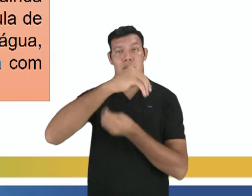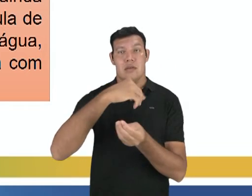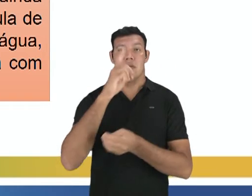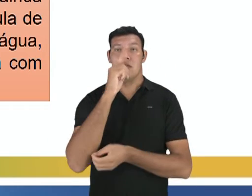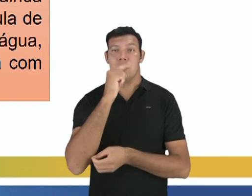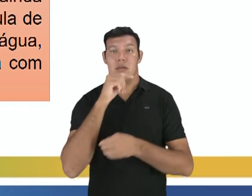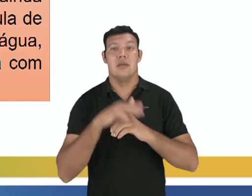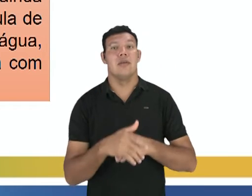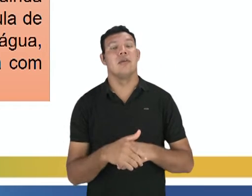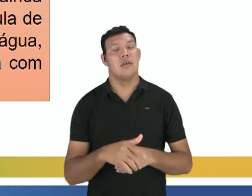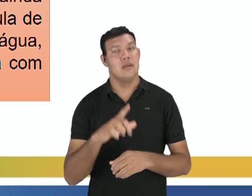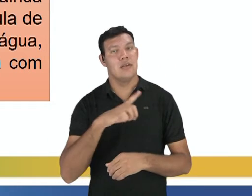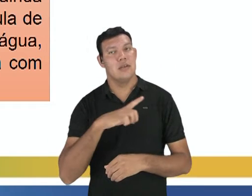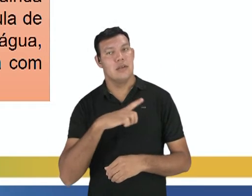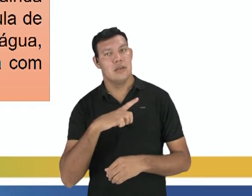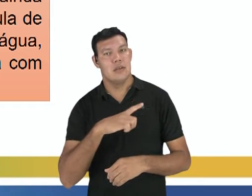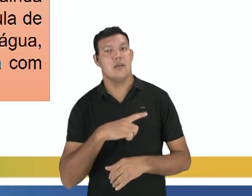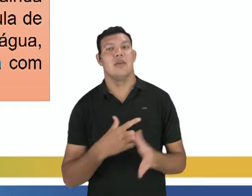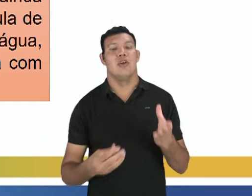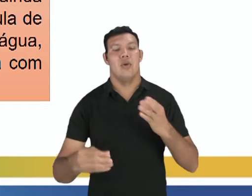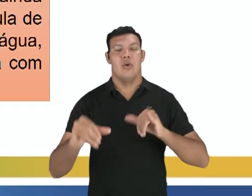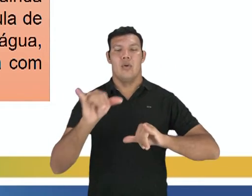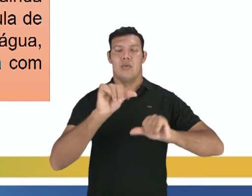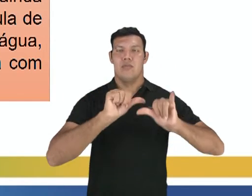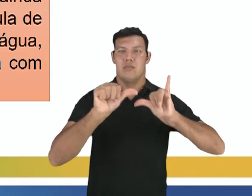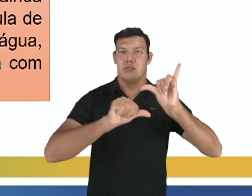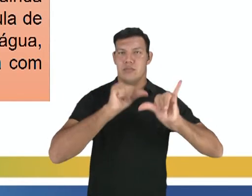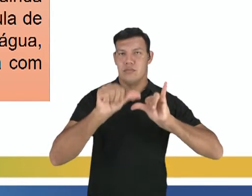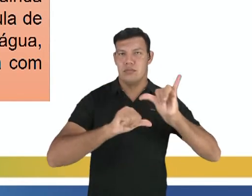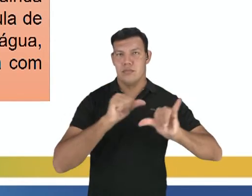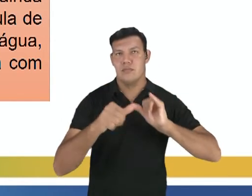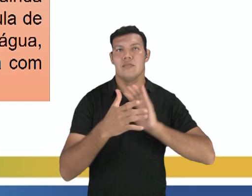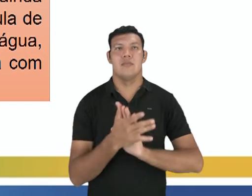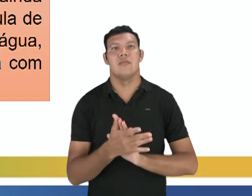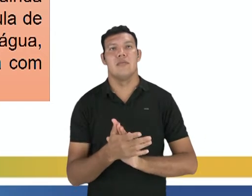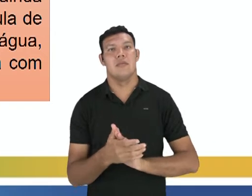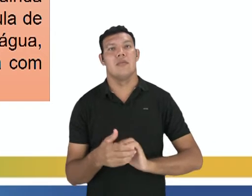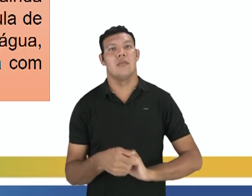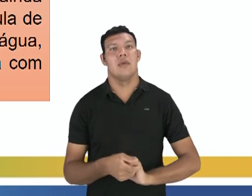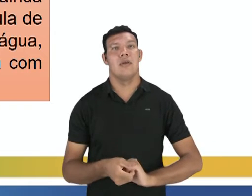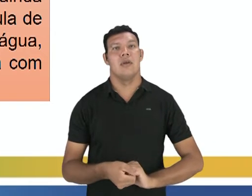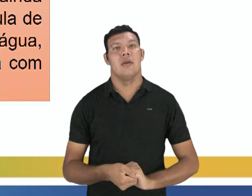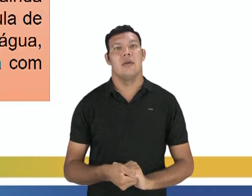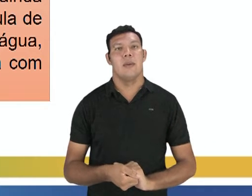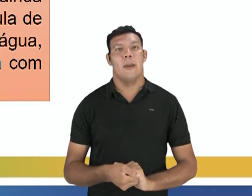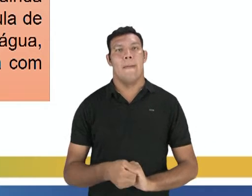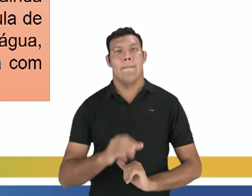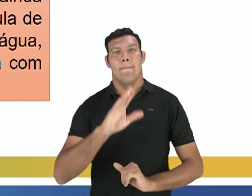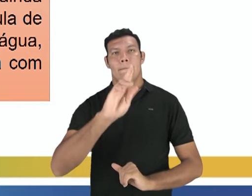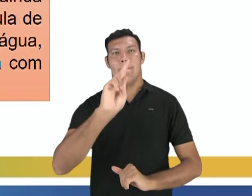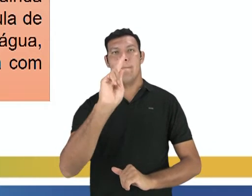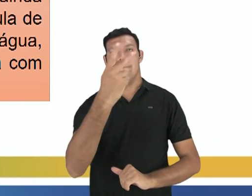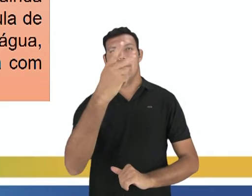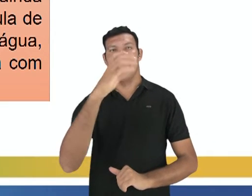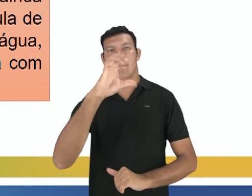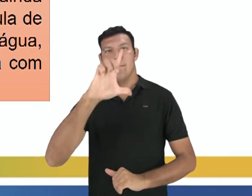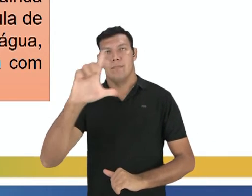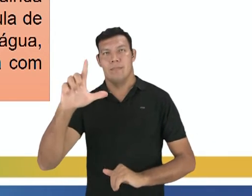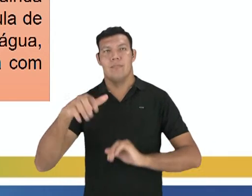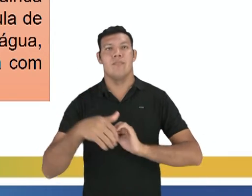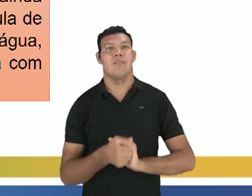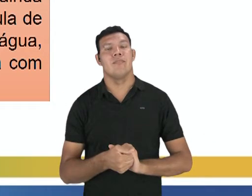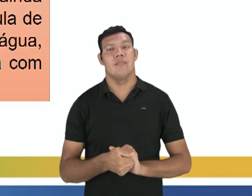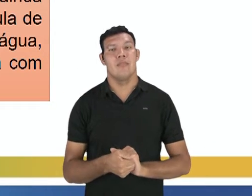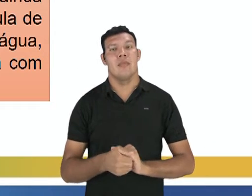como reagente, sendo que o hidrogênio positivamente carregado do HCl é fortemente atraído